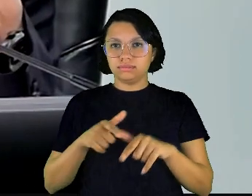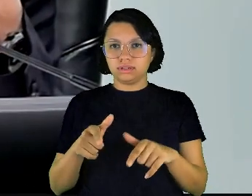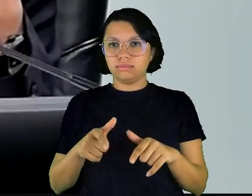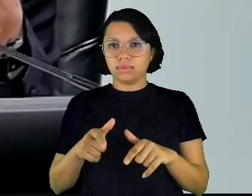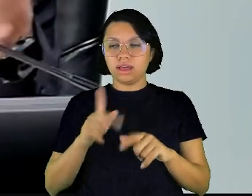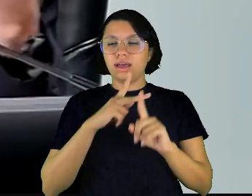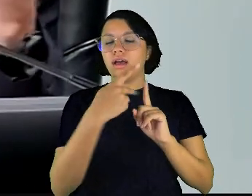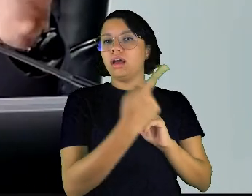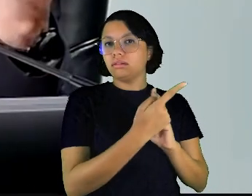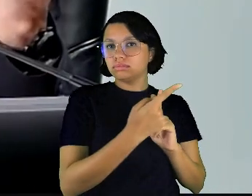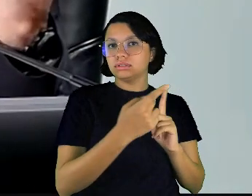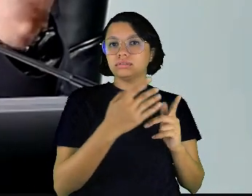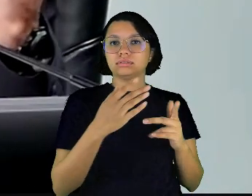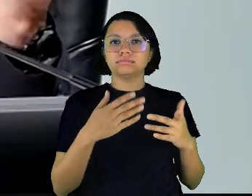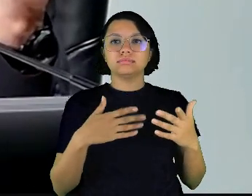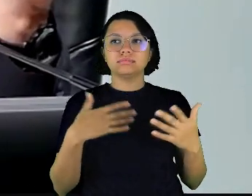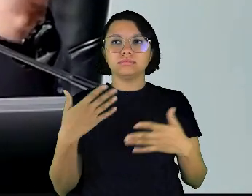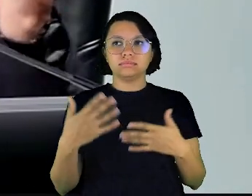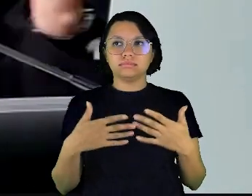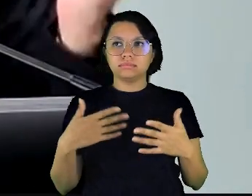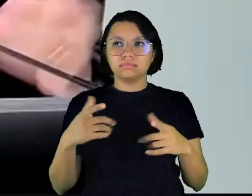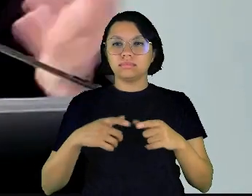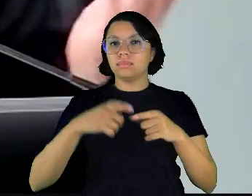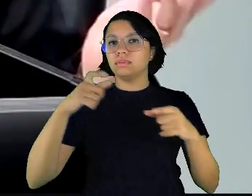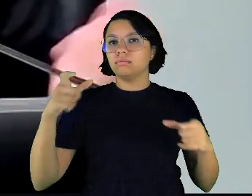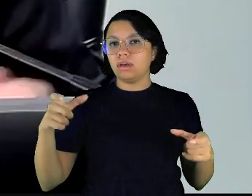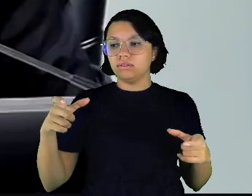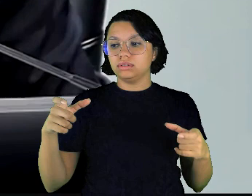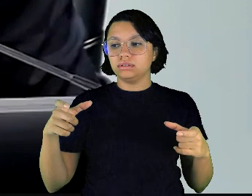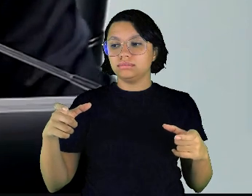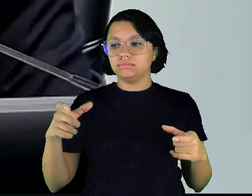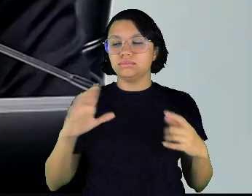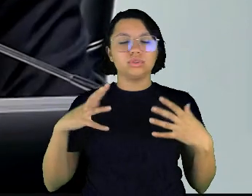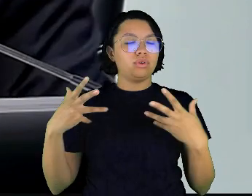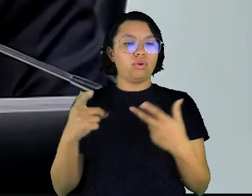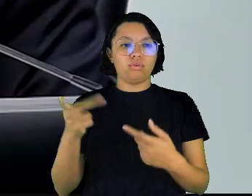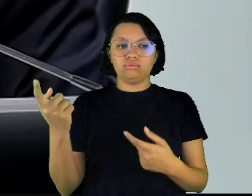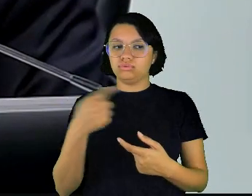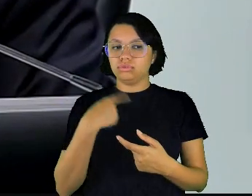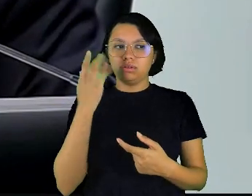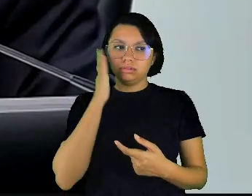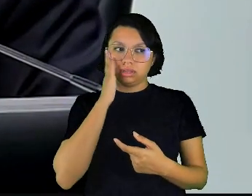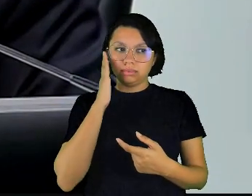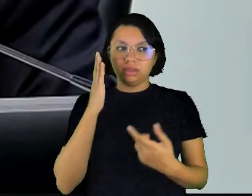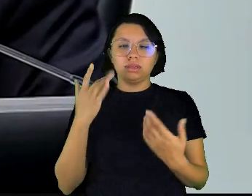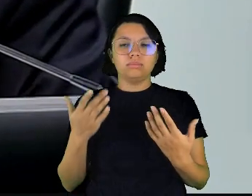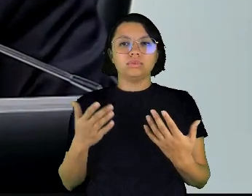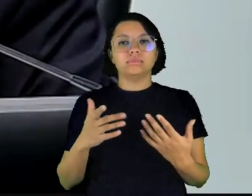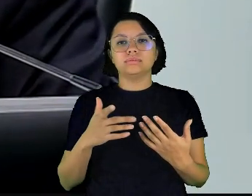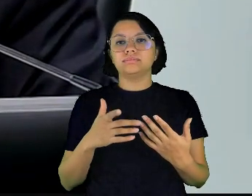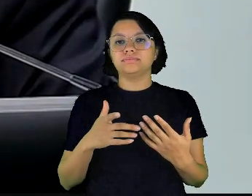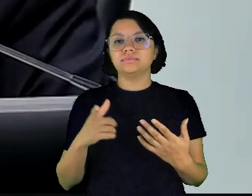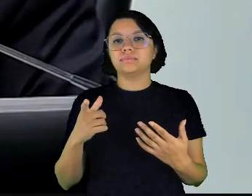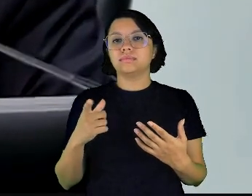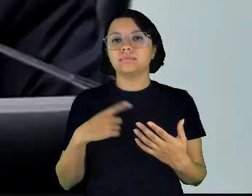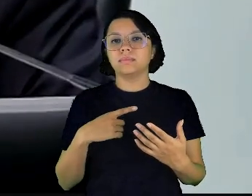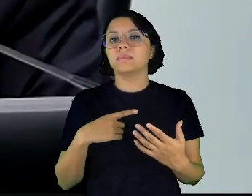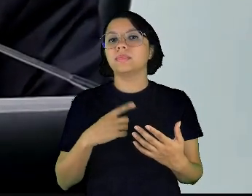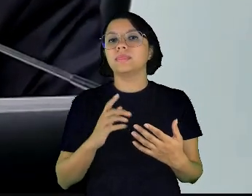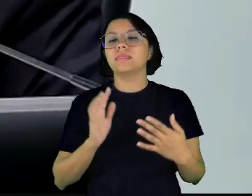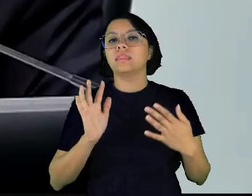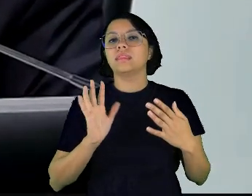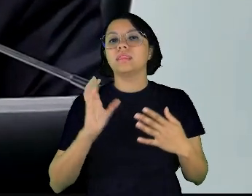Previdência, e a maioria, todos nós aqui sabemos disso, que existem esses números de processos, e que já vinha sendo